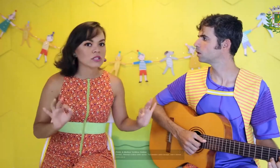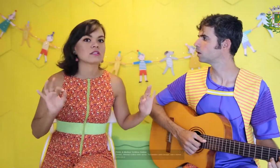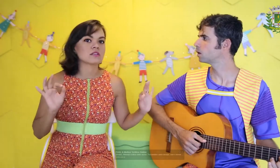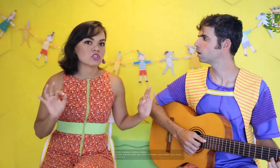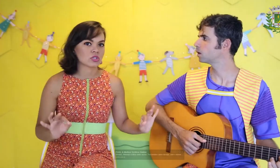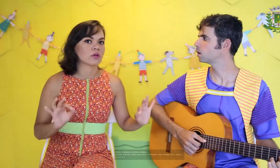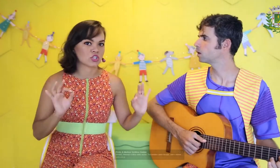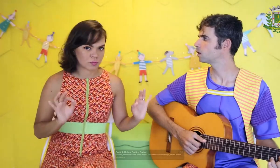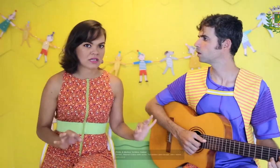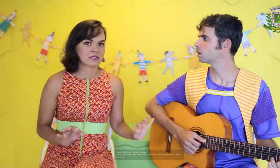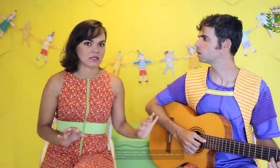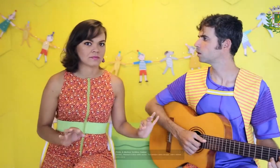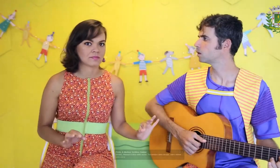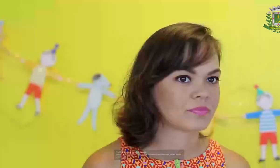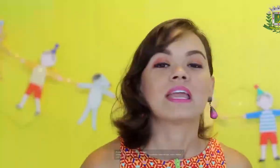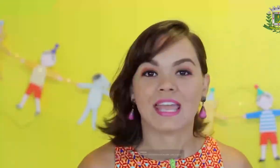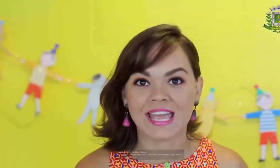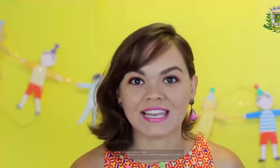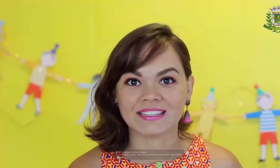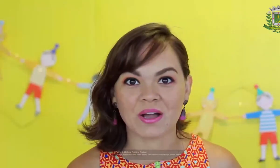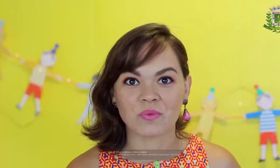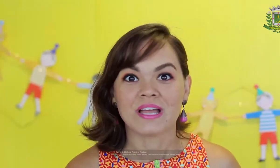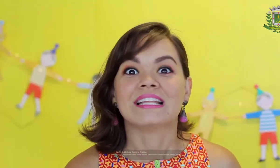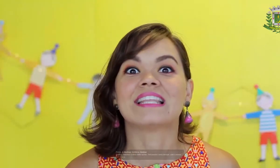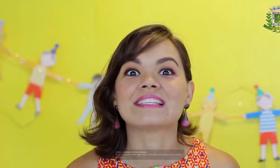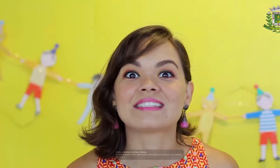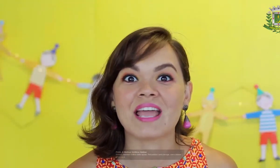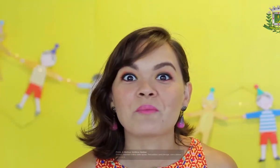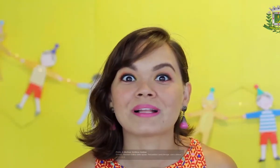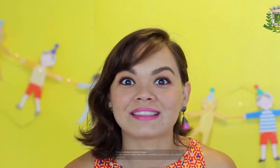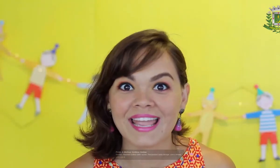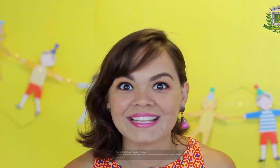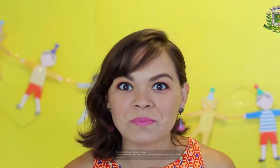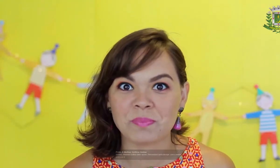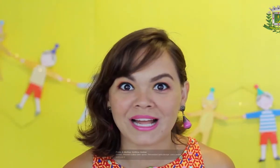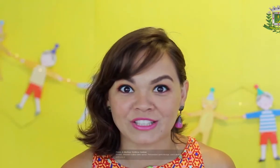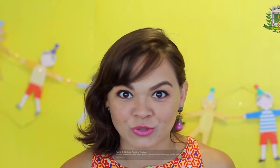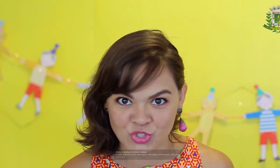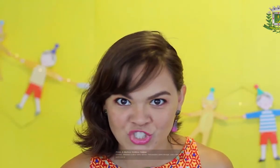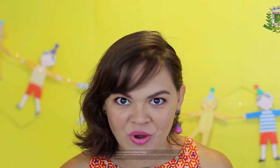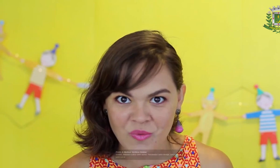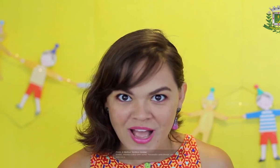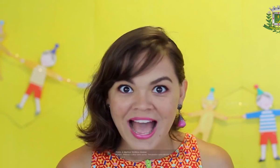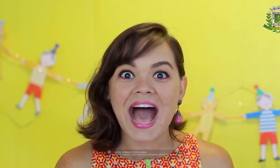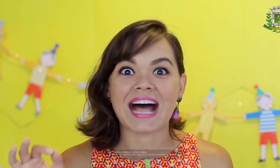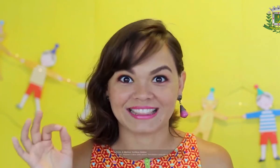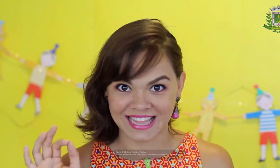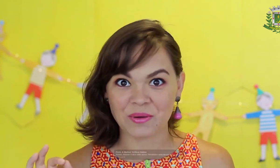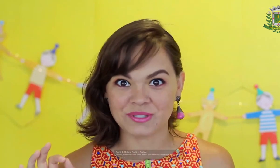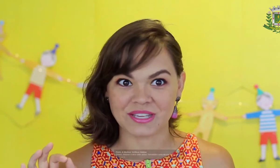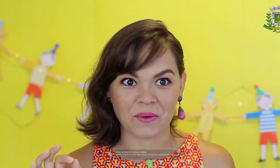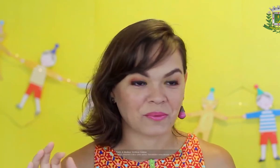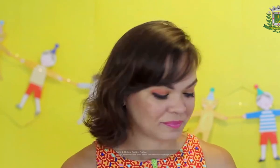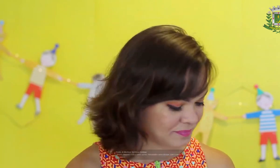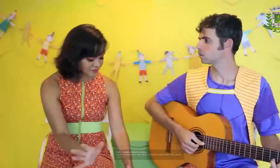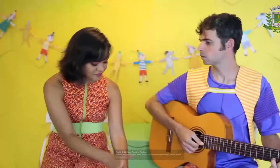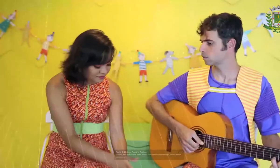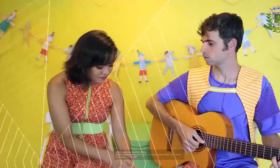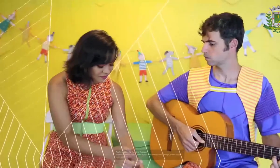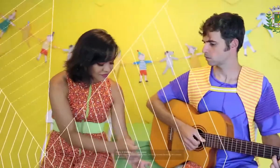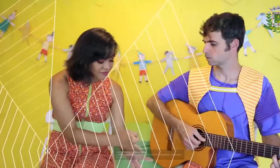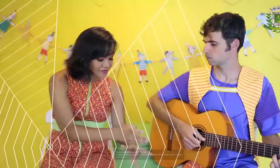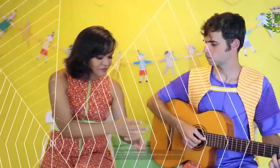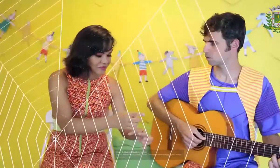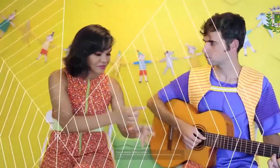teria todas as histórias para si. Ele, então, teceu uma teia de prata do chão até o céu.